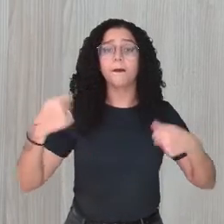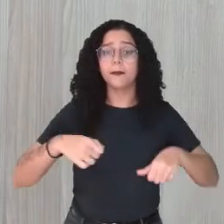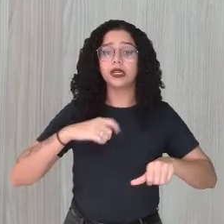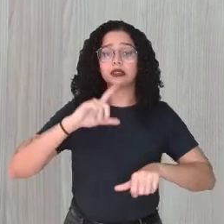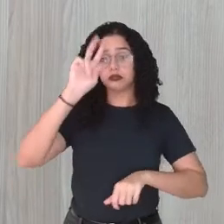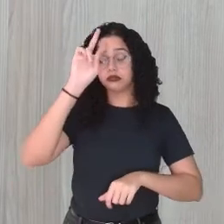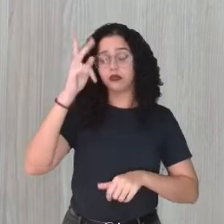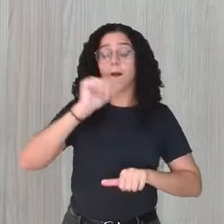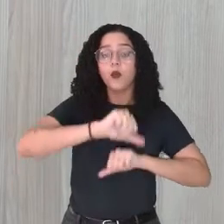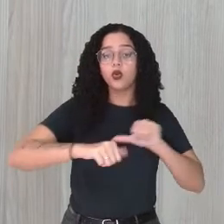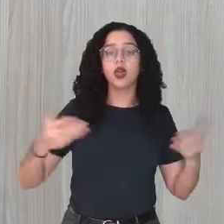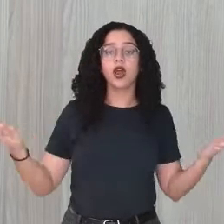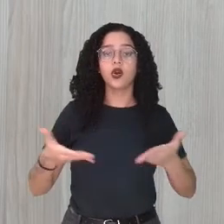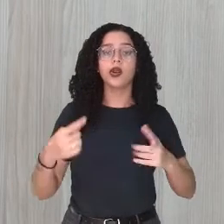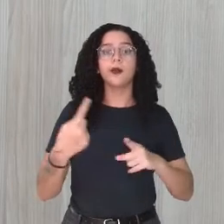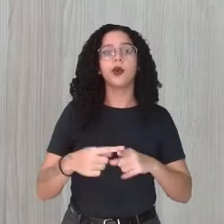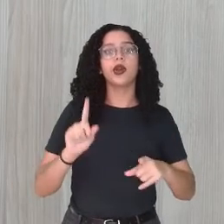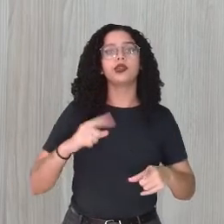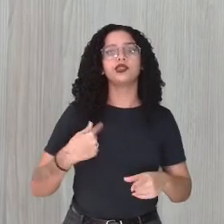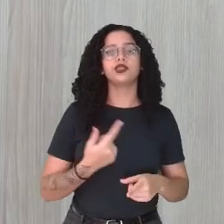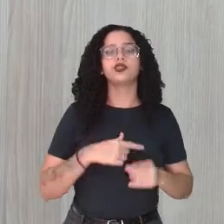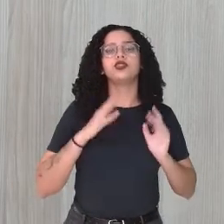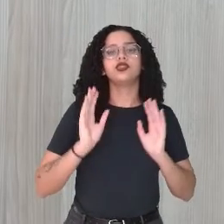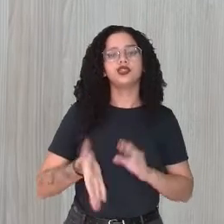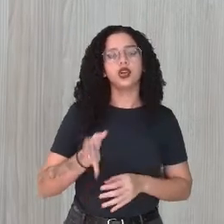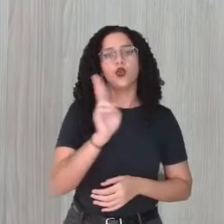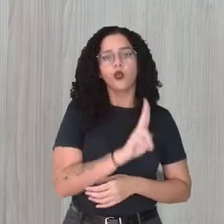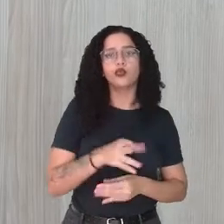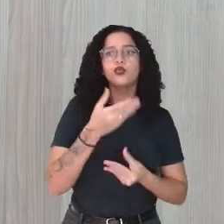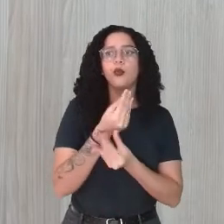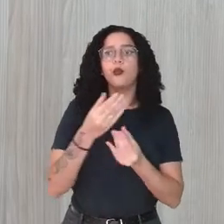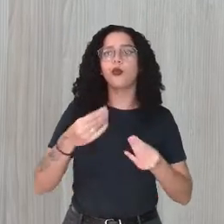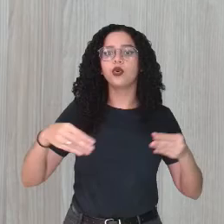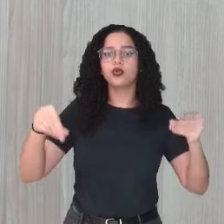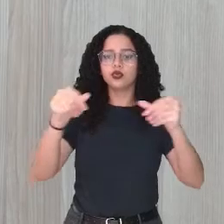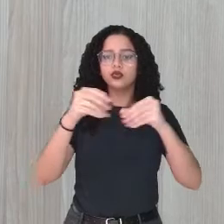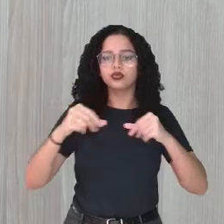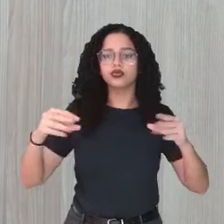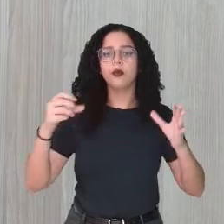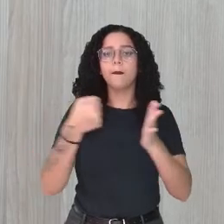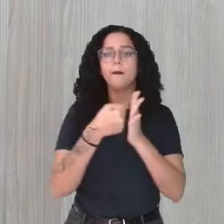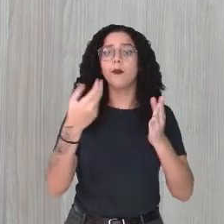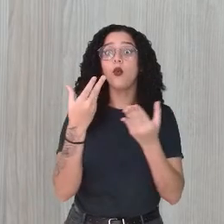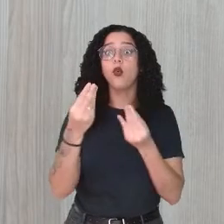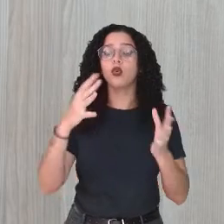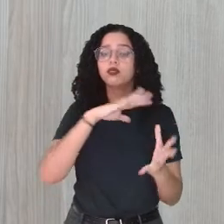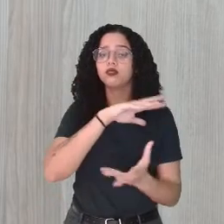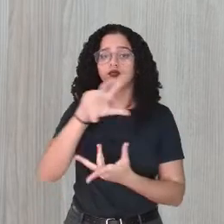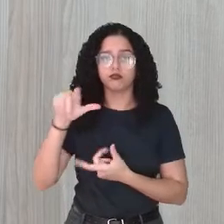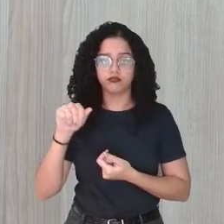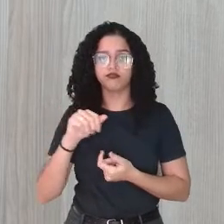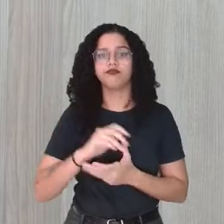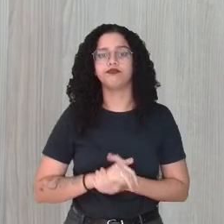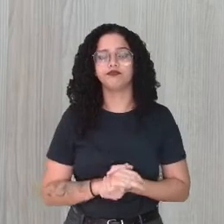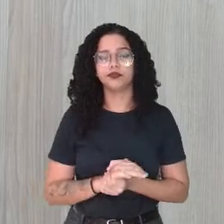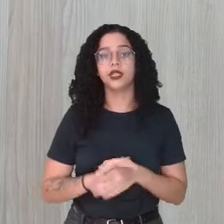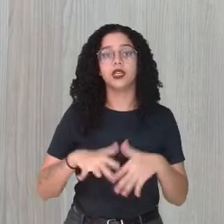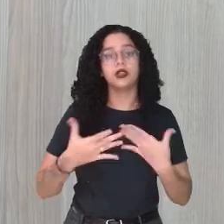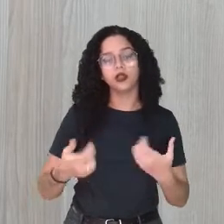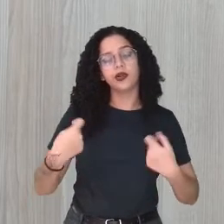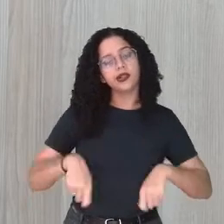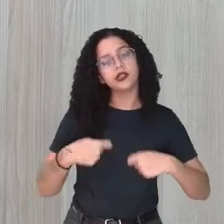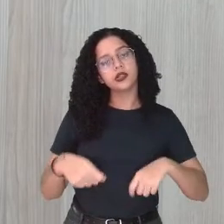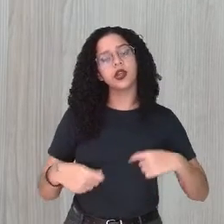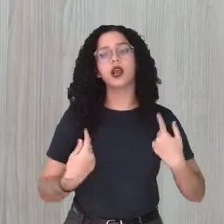agora, né? Porque a gente já desgastou demais, já impactou demais no nosso planeta Terra, então é necessário que a